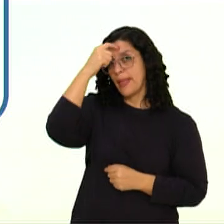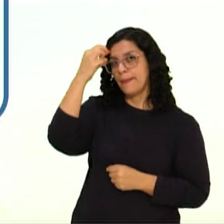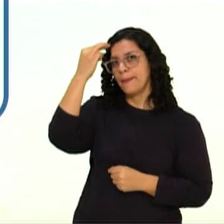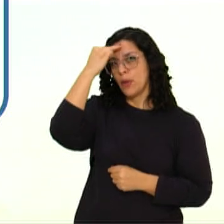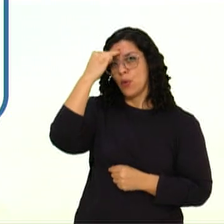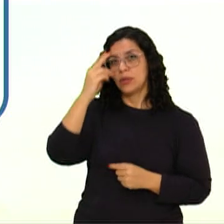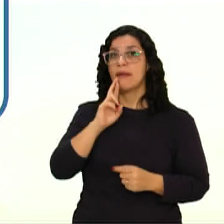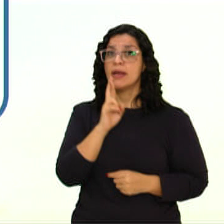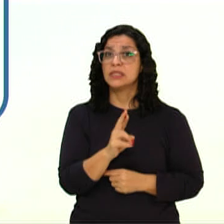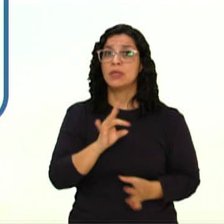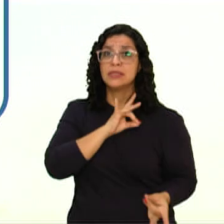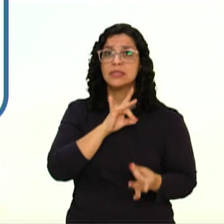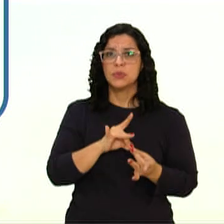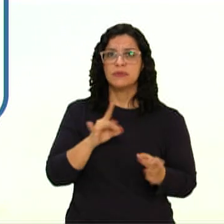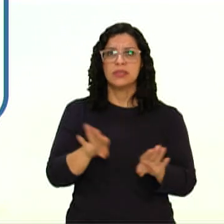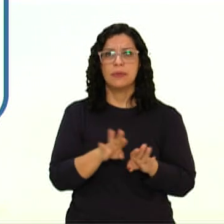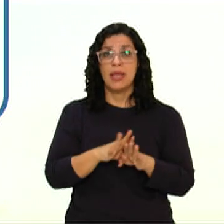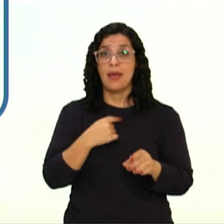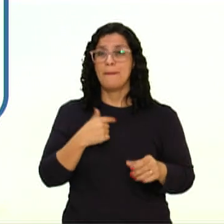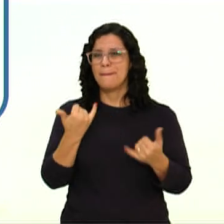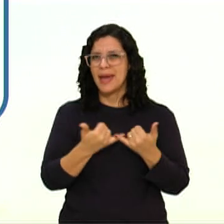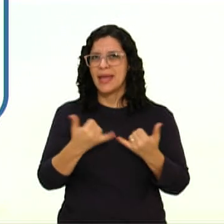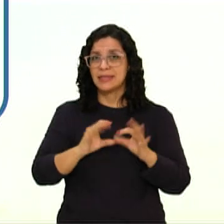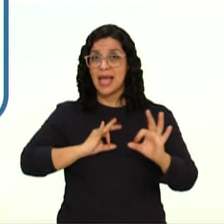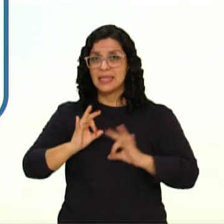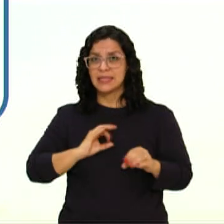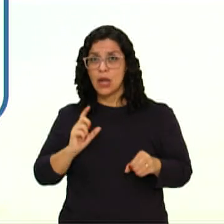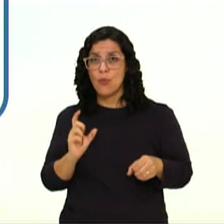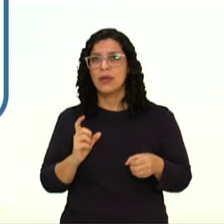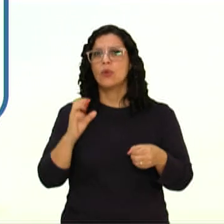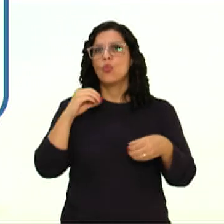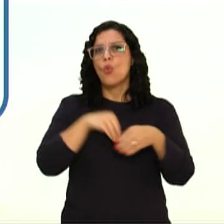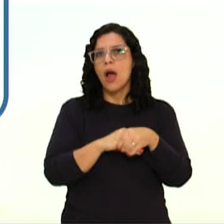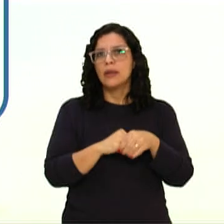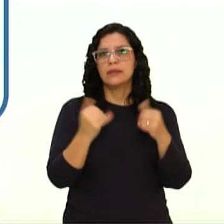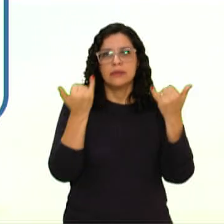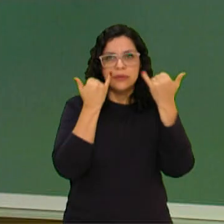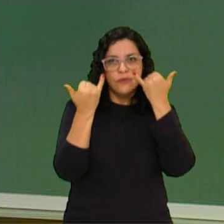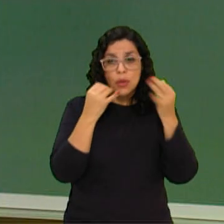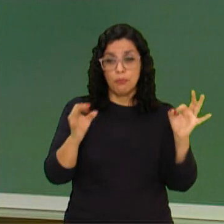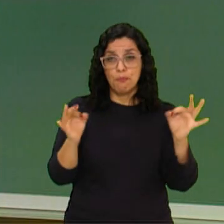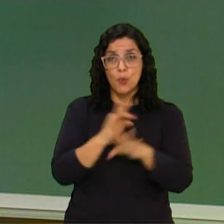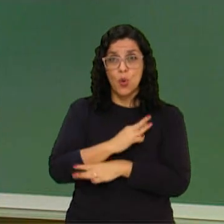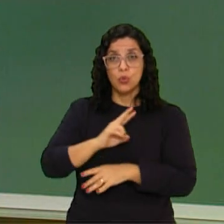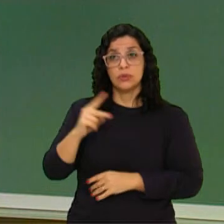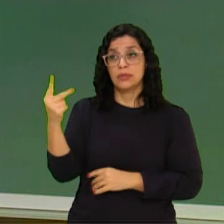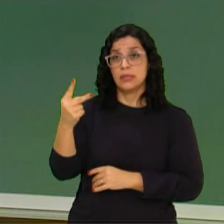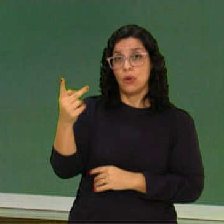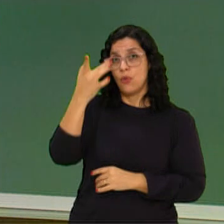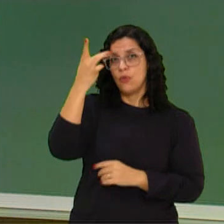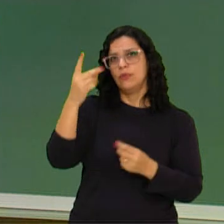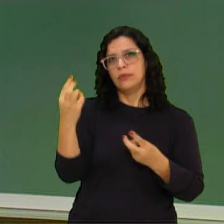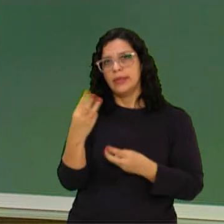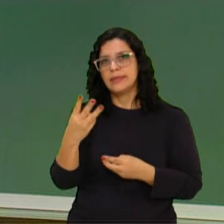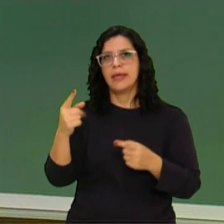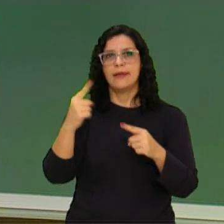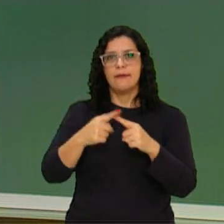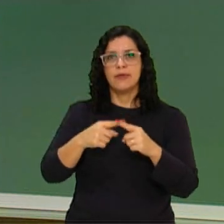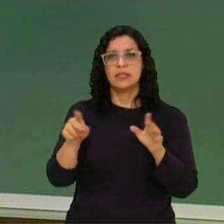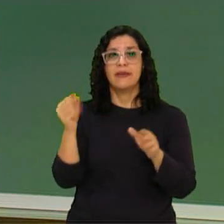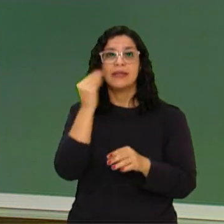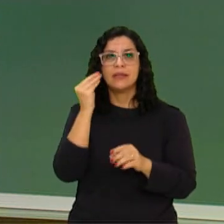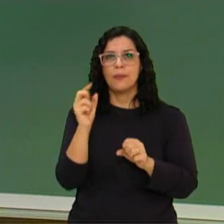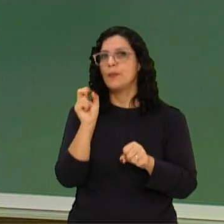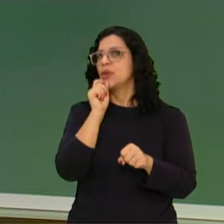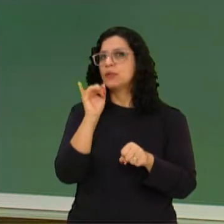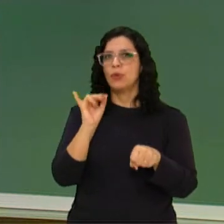resposta especializada. Então já fica memorizado, os anticorpos já memorizam, já ficam prontos para um segundo, terceiro, quarto ataque